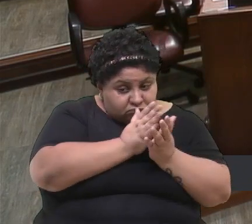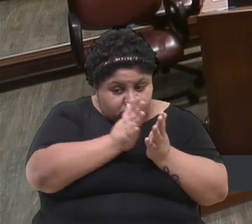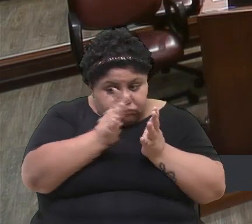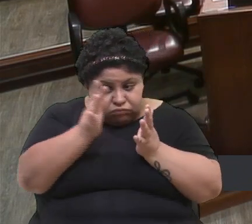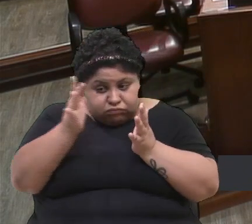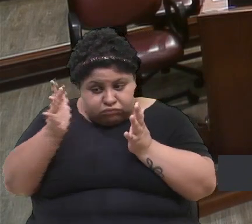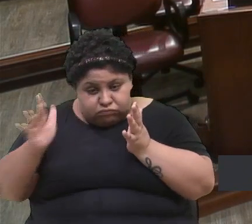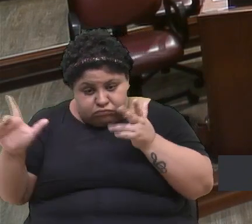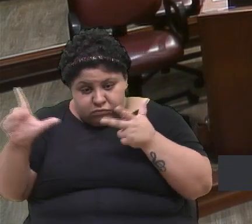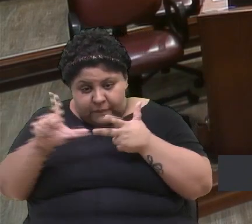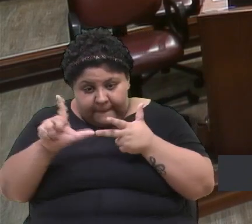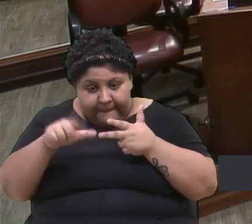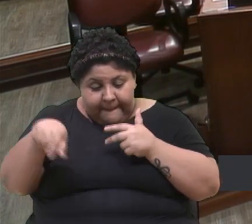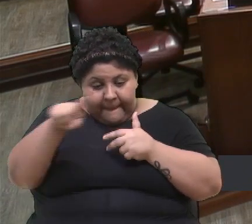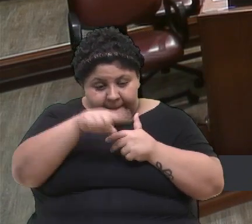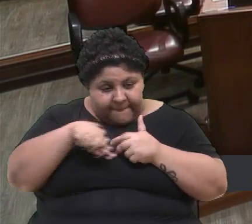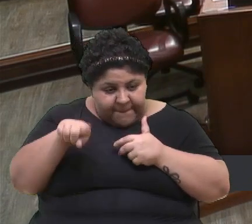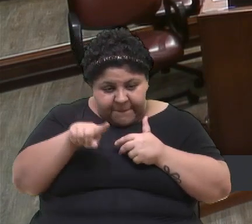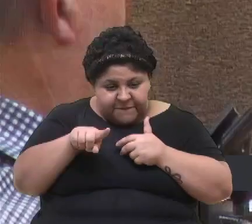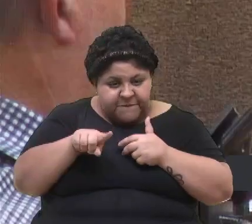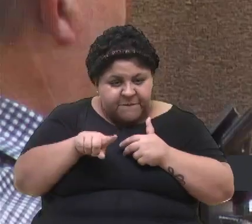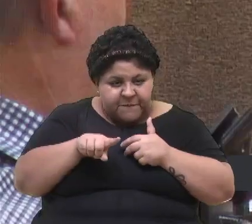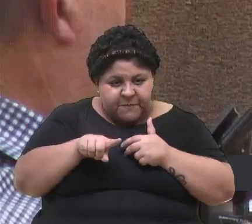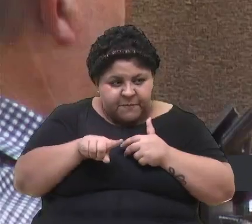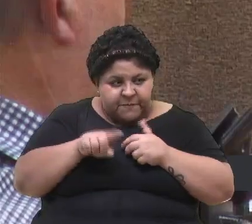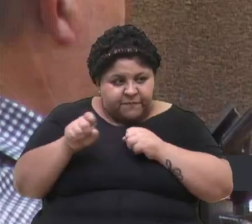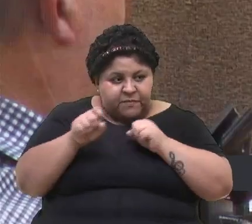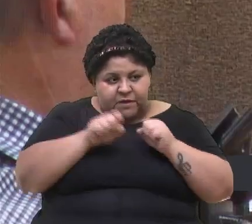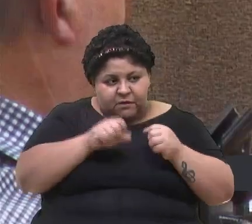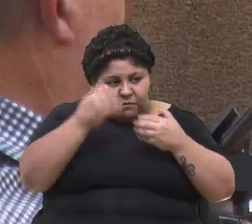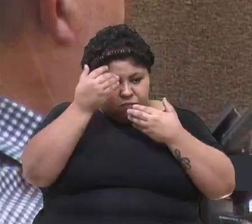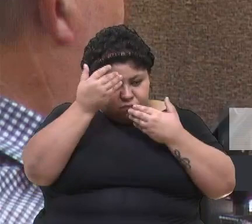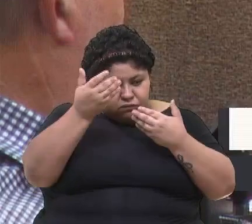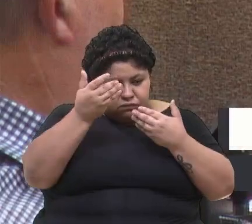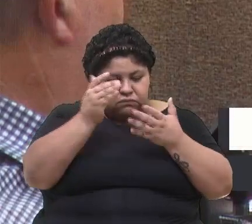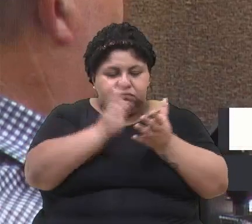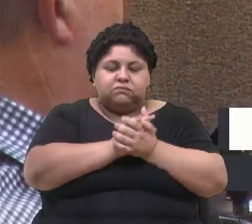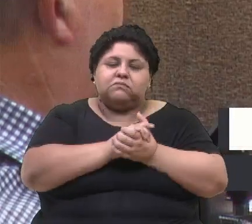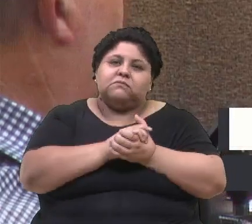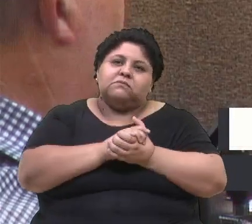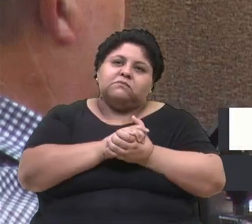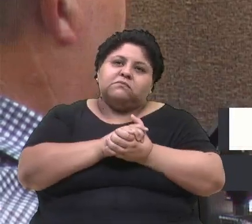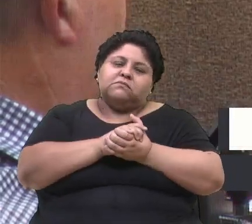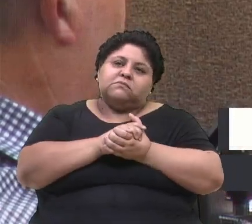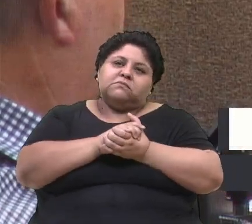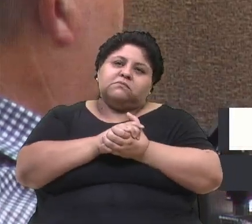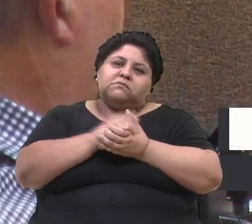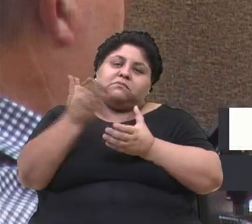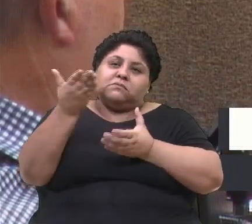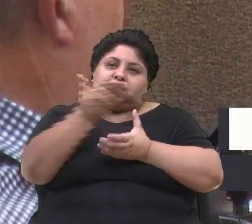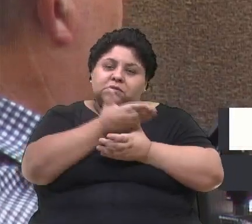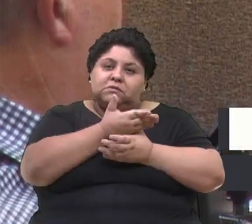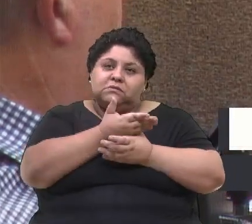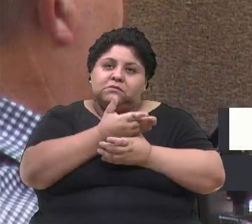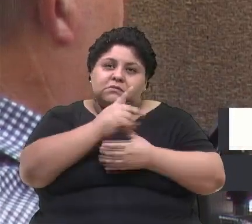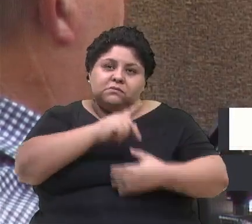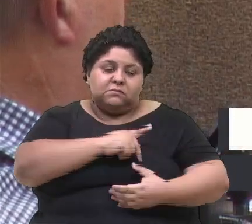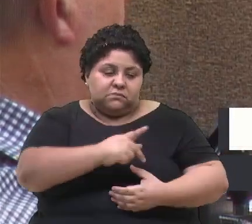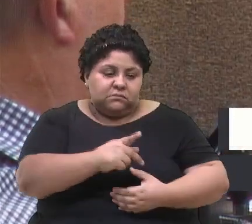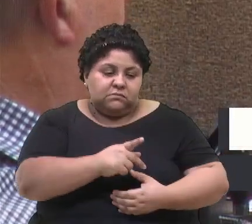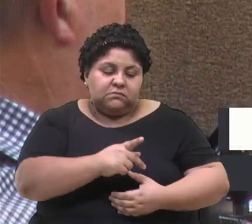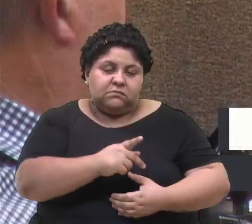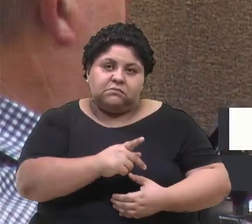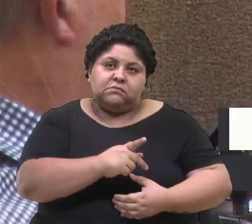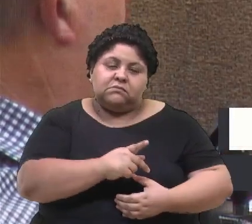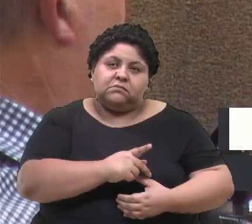e a gente pode agradecer a Vossa Senhoria por estar na presidência da